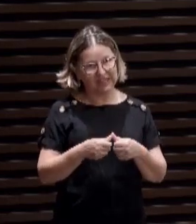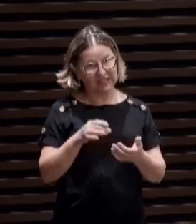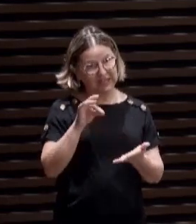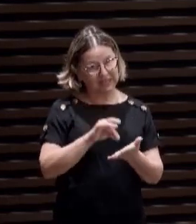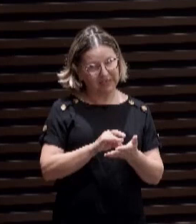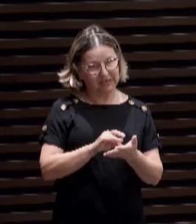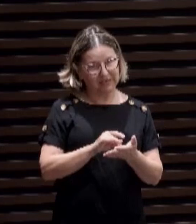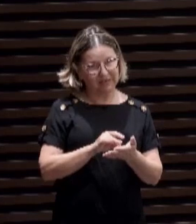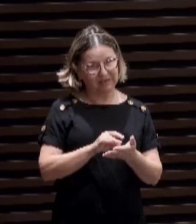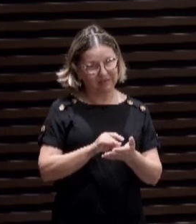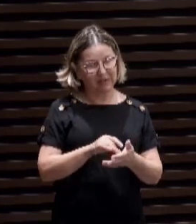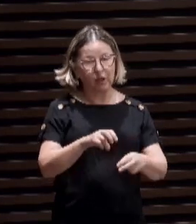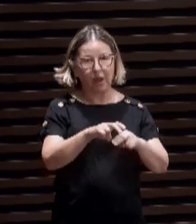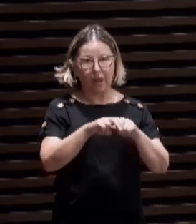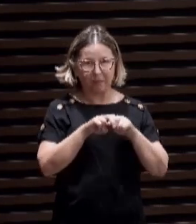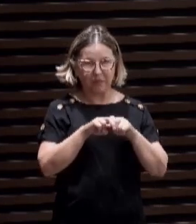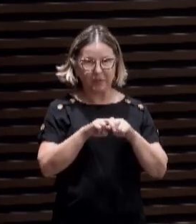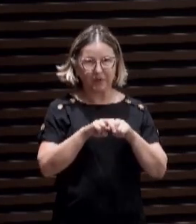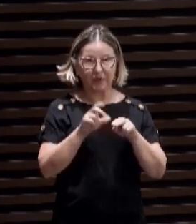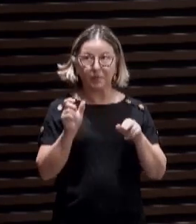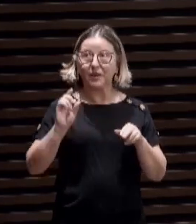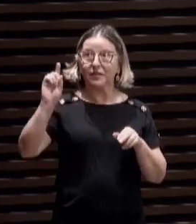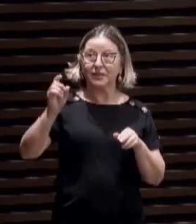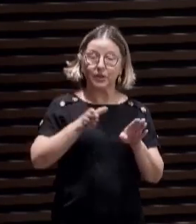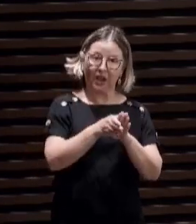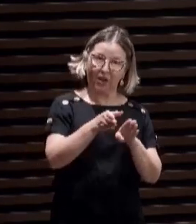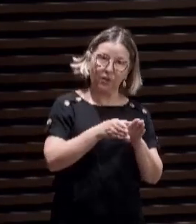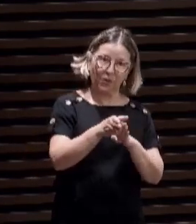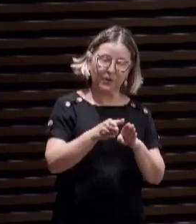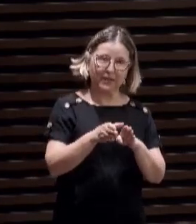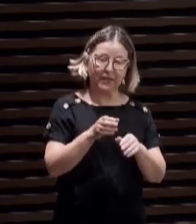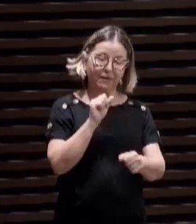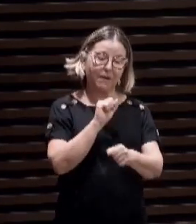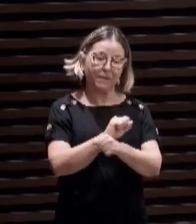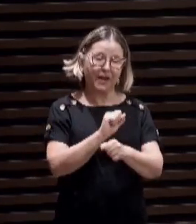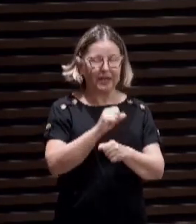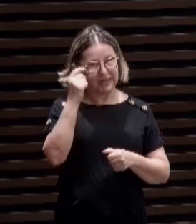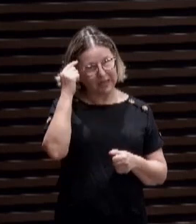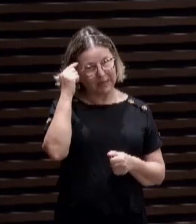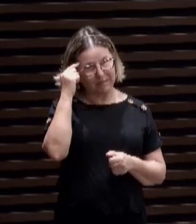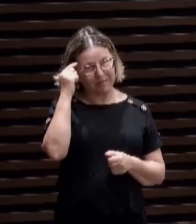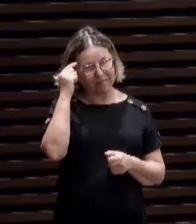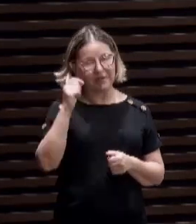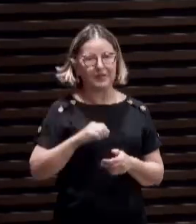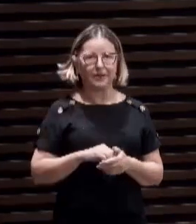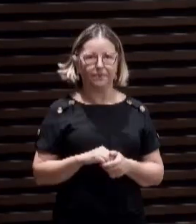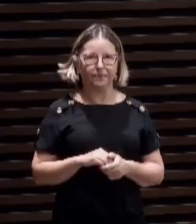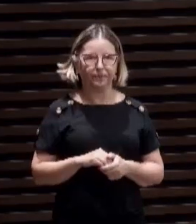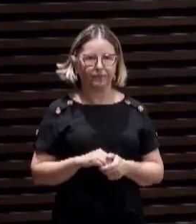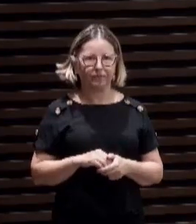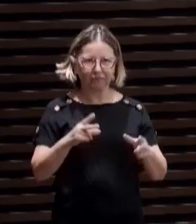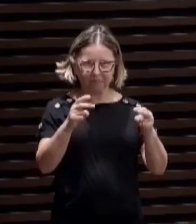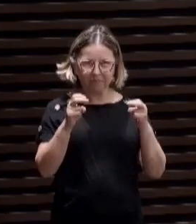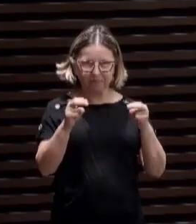bíblica para que nós paremos e avaliemos o que nós estamos colocando sobre o fundamento que é Cristo. Note que